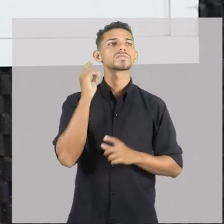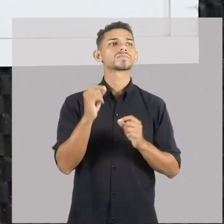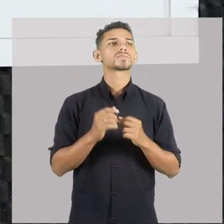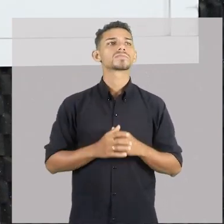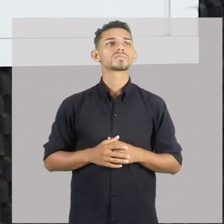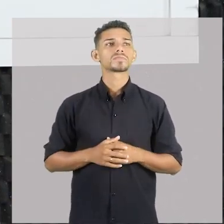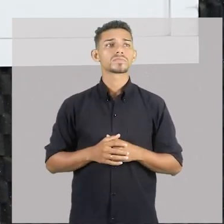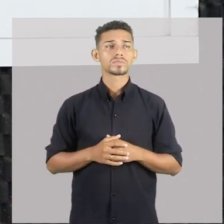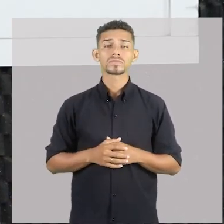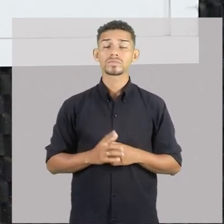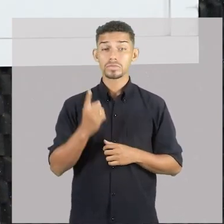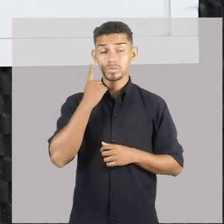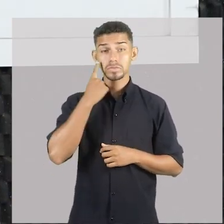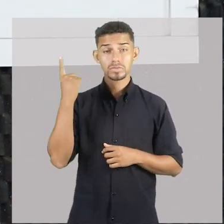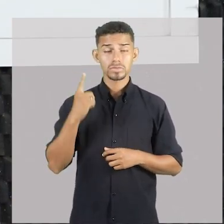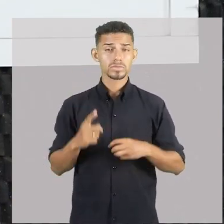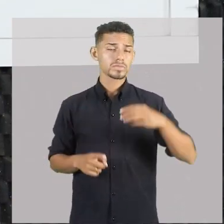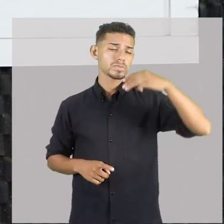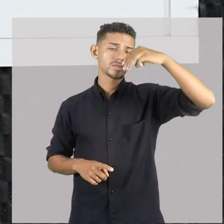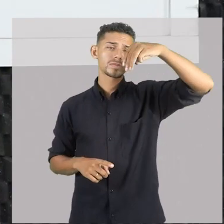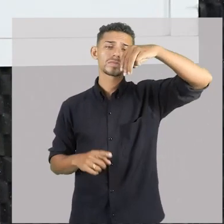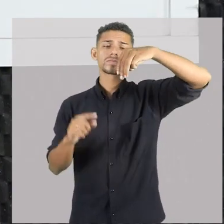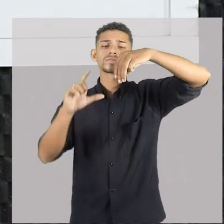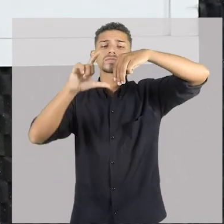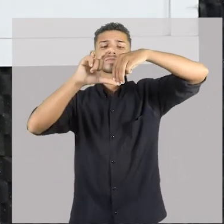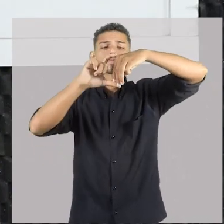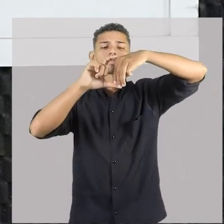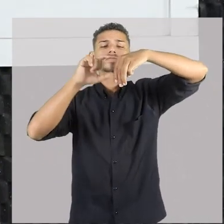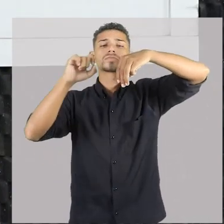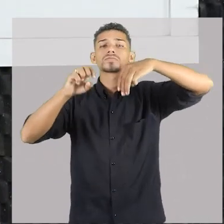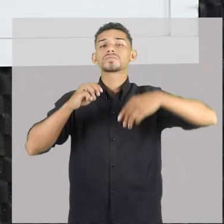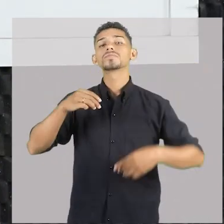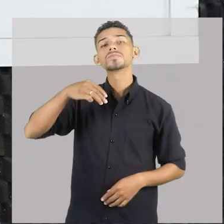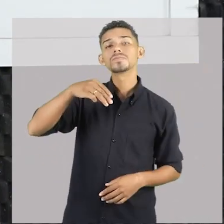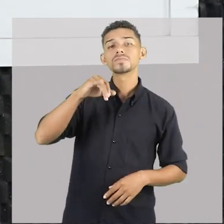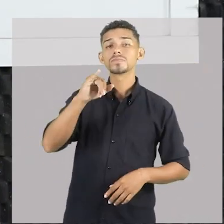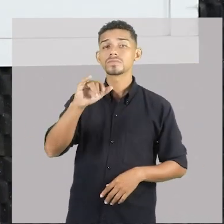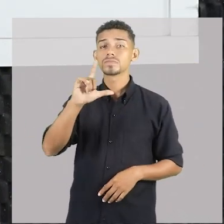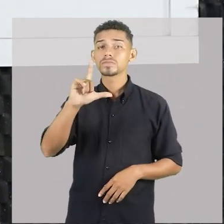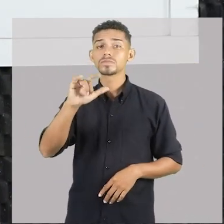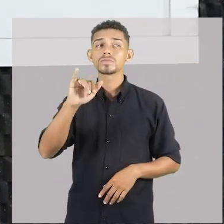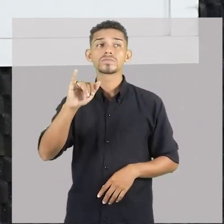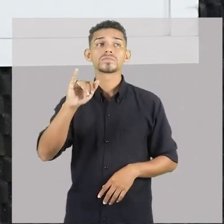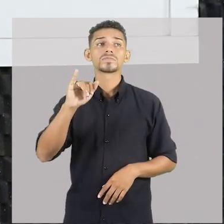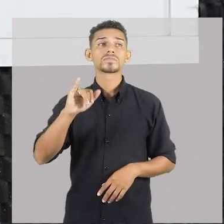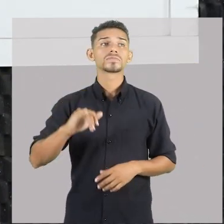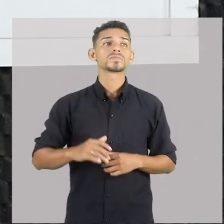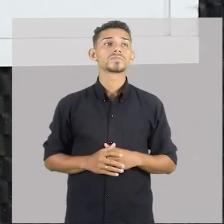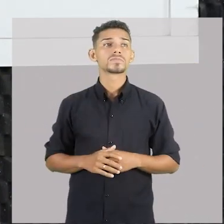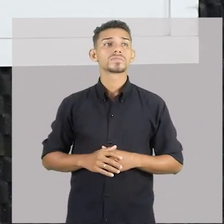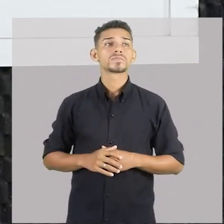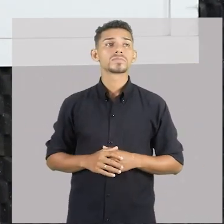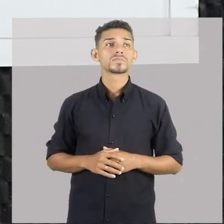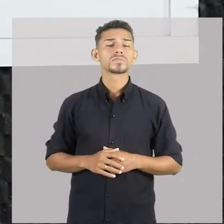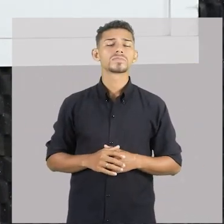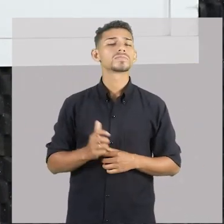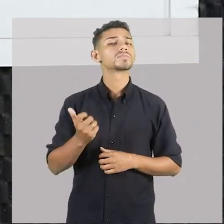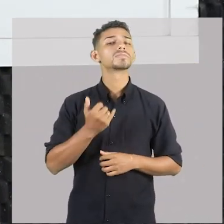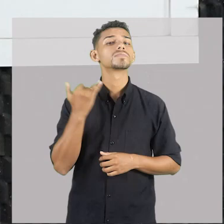aqui tem essa letra M, que significa mili.